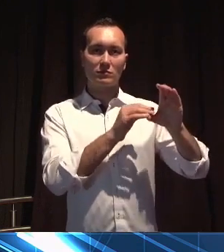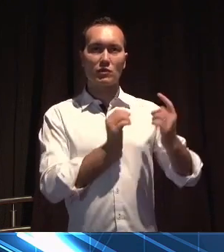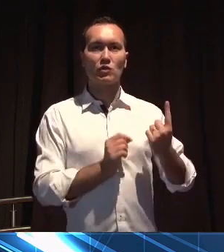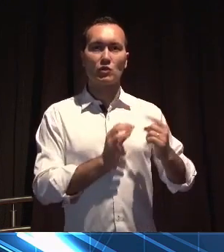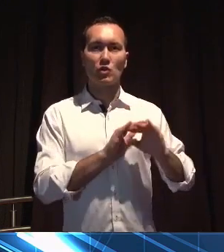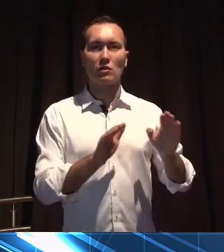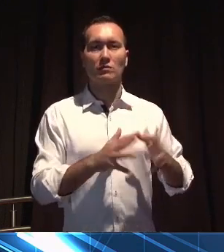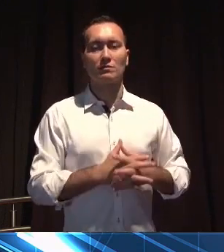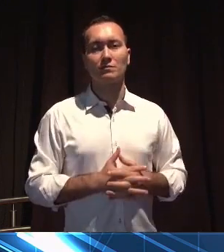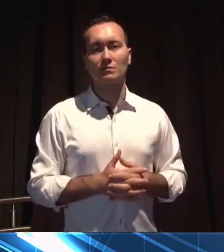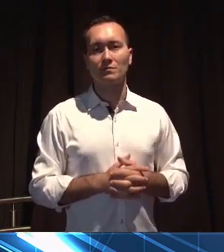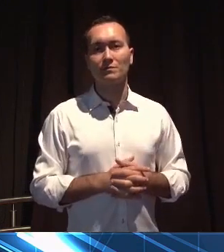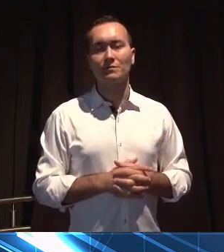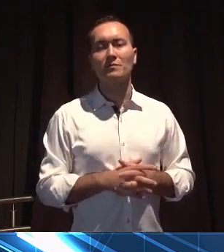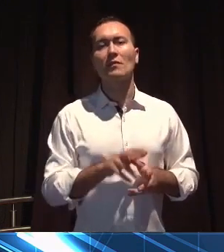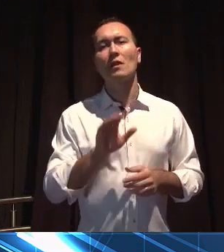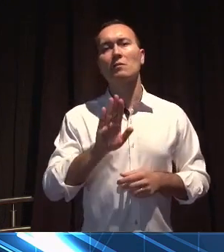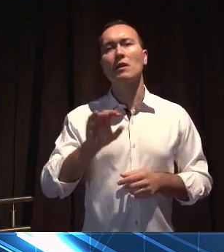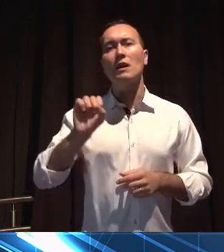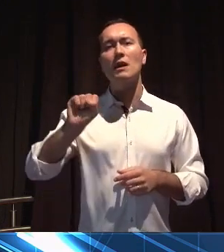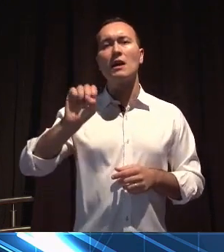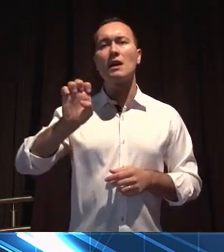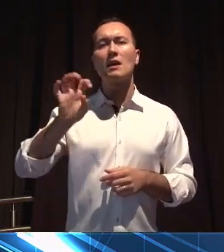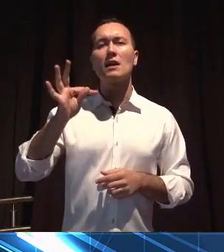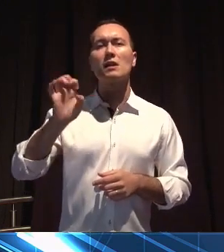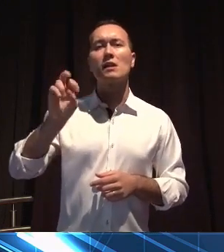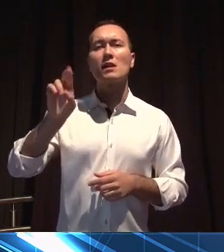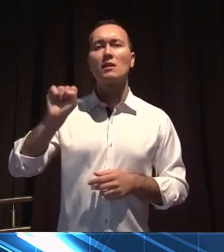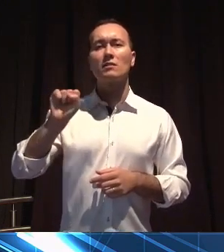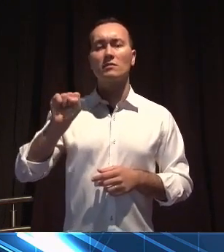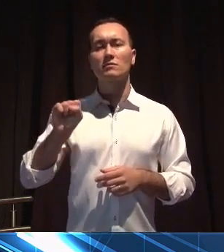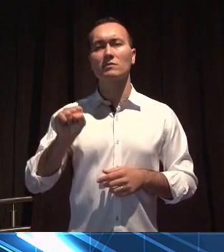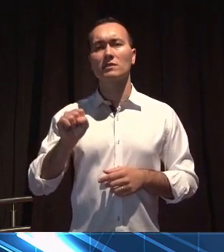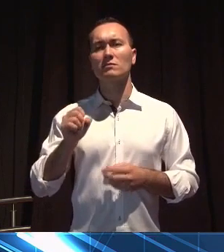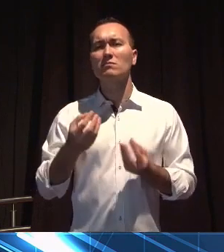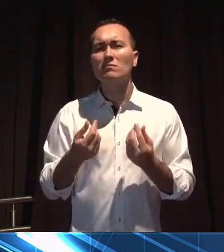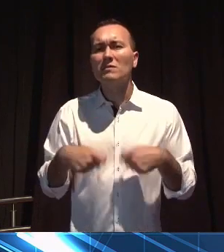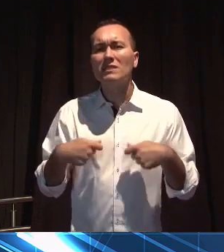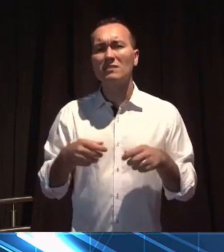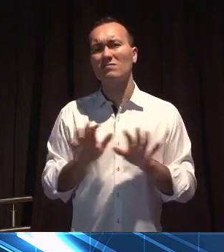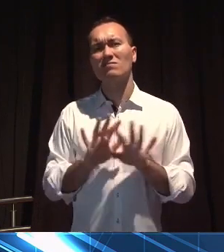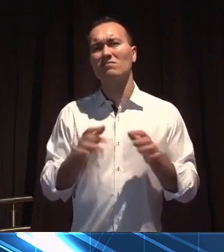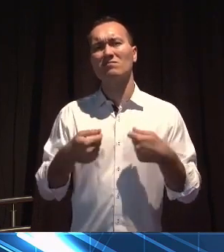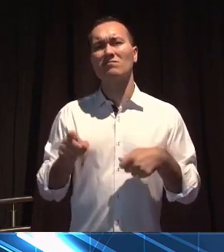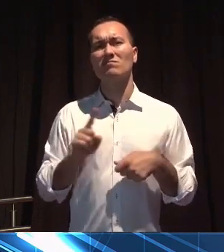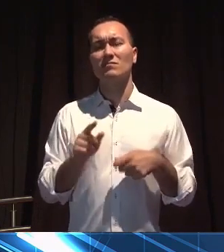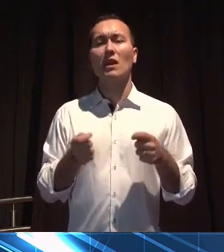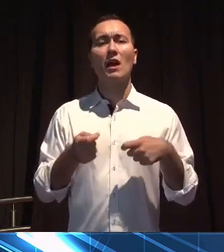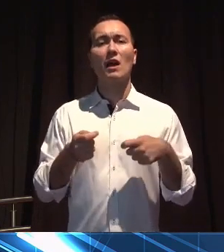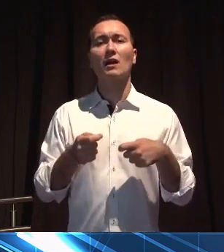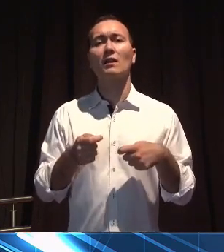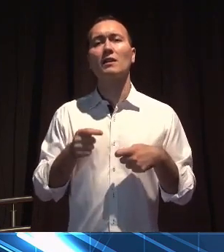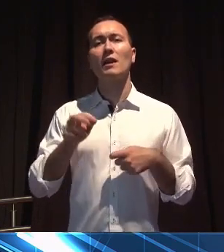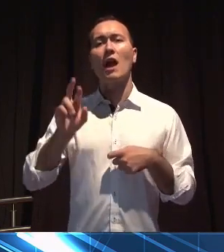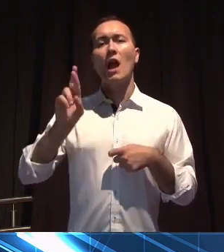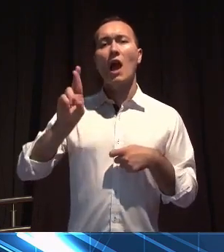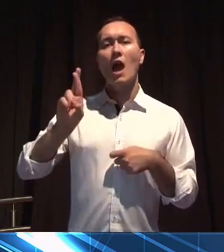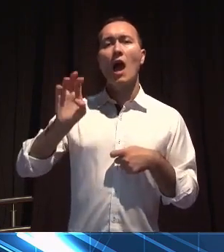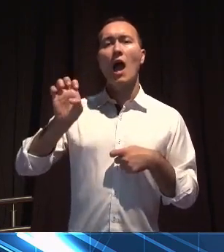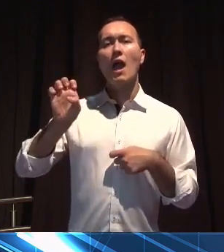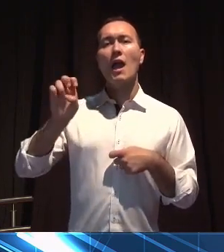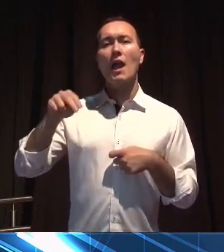ter nem ter seters na verdade né usar imutabilidade beleza é uma ideia então